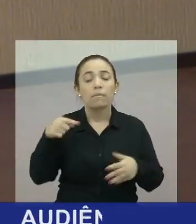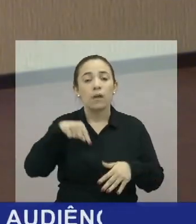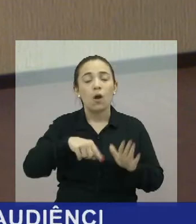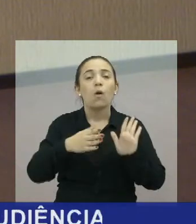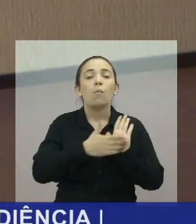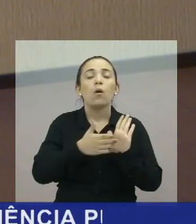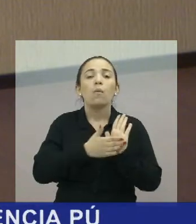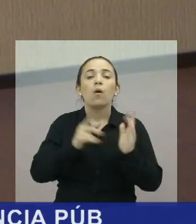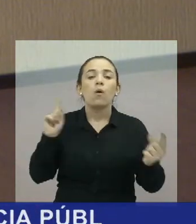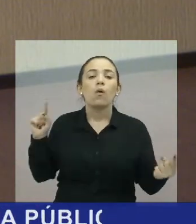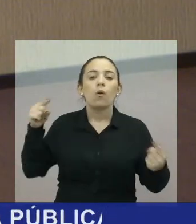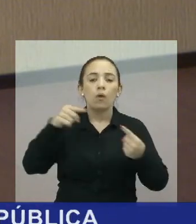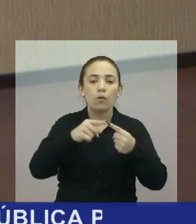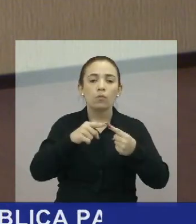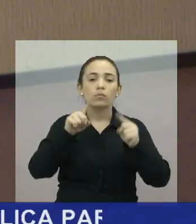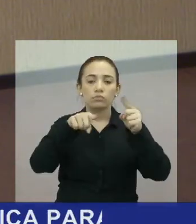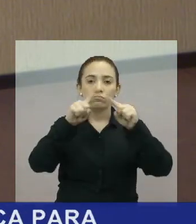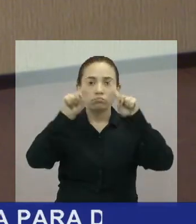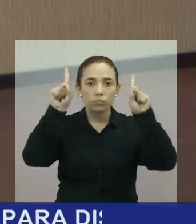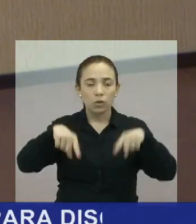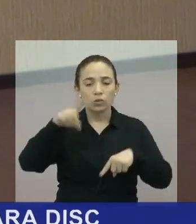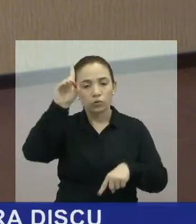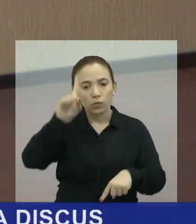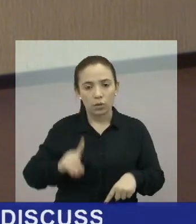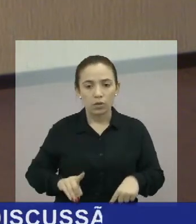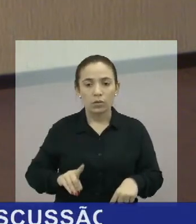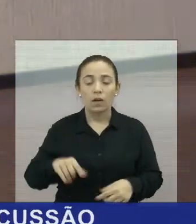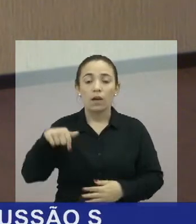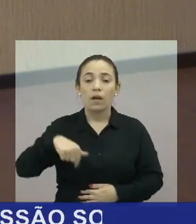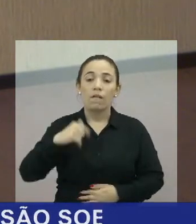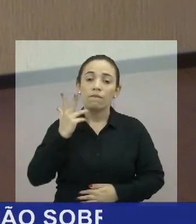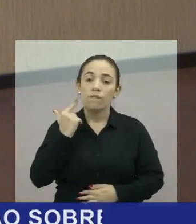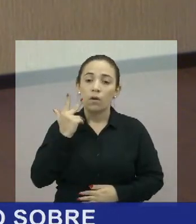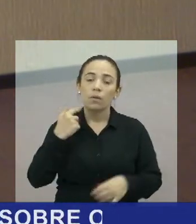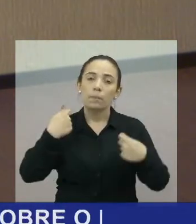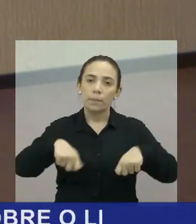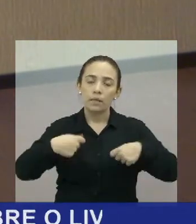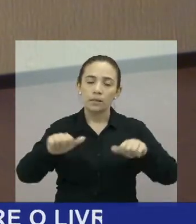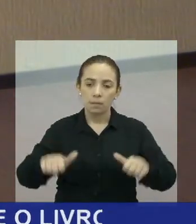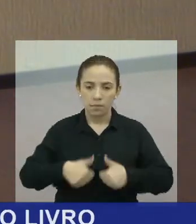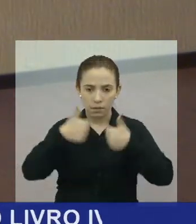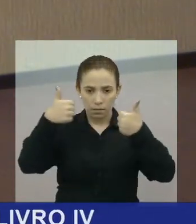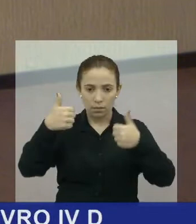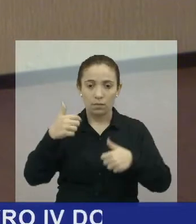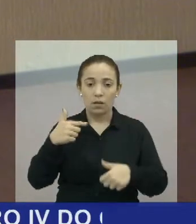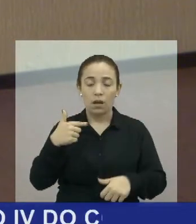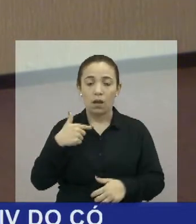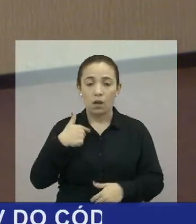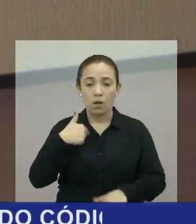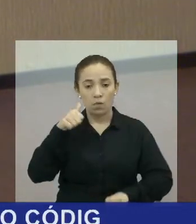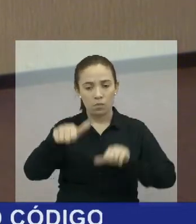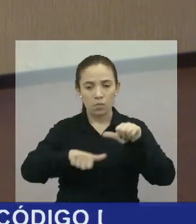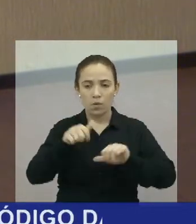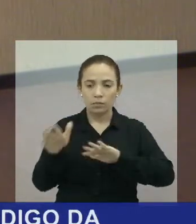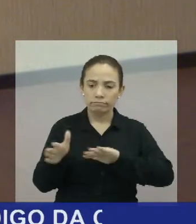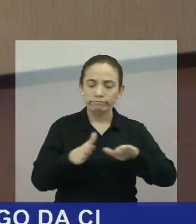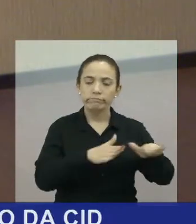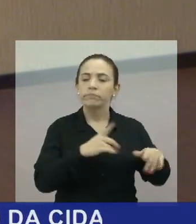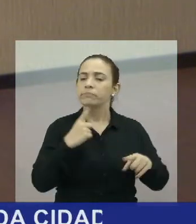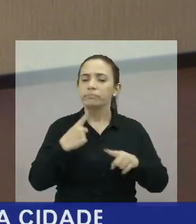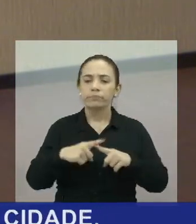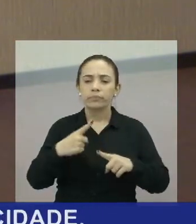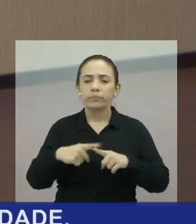propósito desse plano diretor, uma fortaleza melhor. Eu vou mudar essa tônica, porque aqui eu só ouvi falar